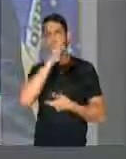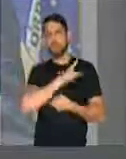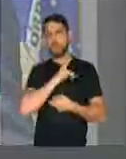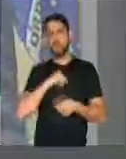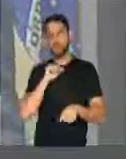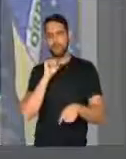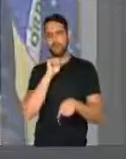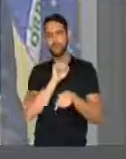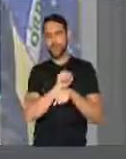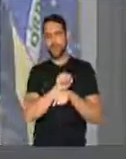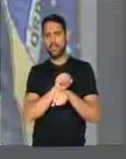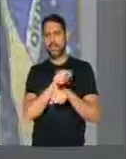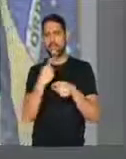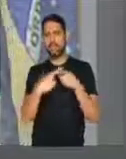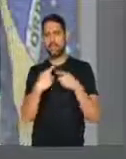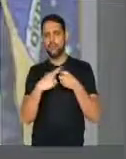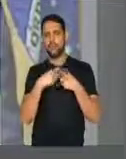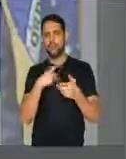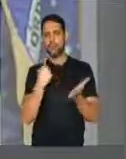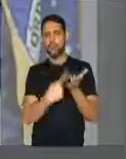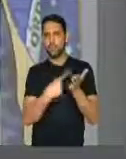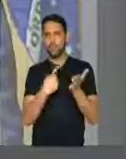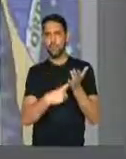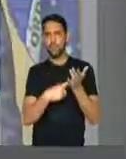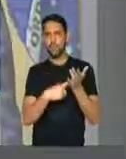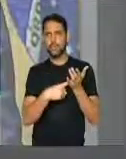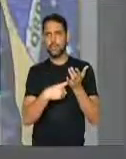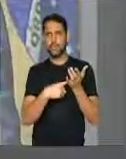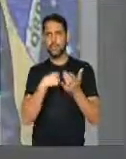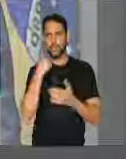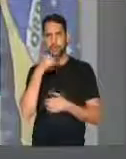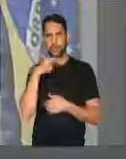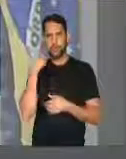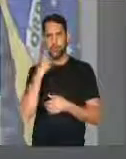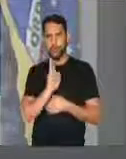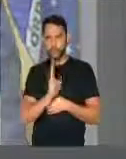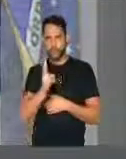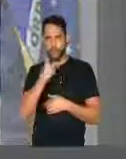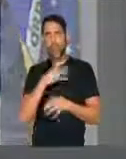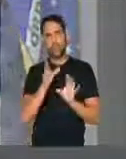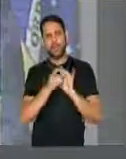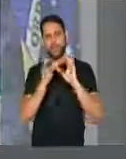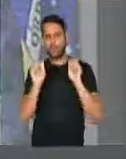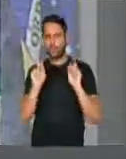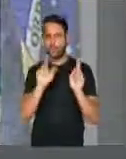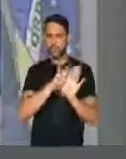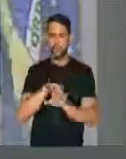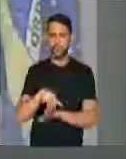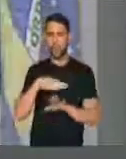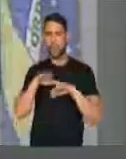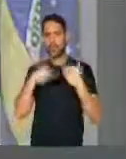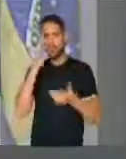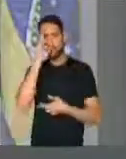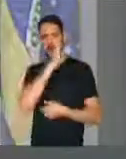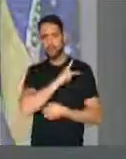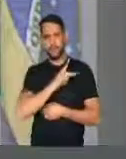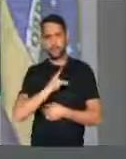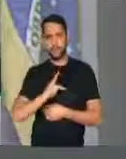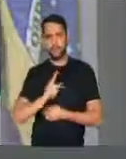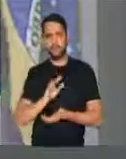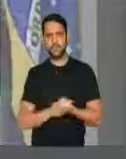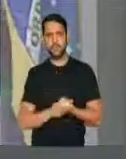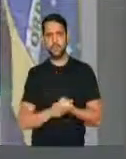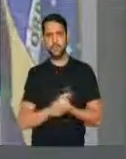presidente, eu vou parar, porque eu assumi um compromisso com... Posso continuar? Pronto, ela me liberou. Então, senhor